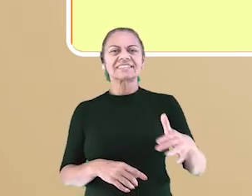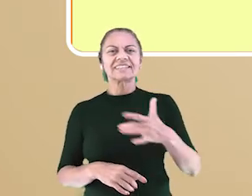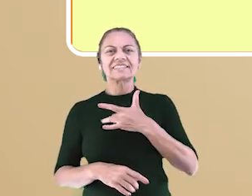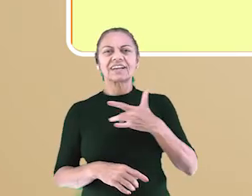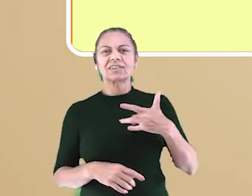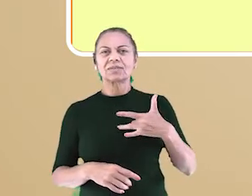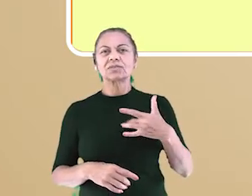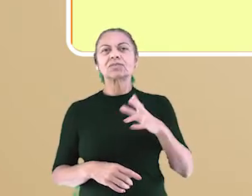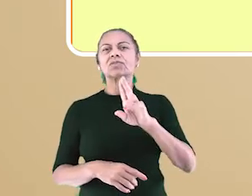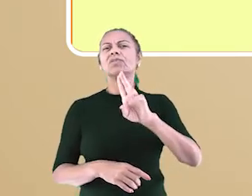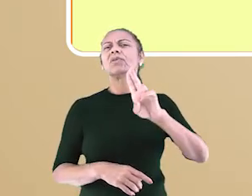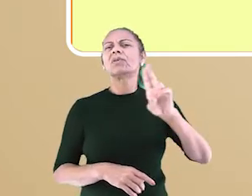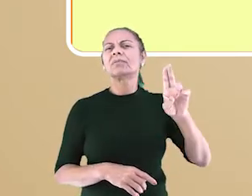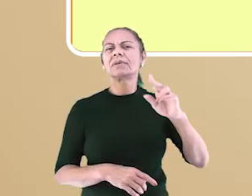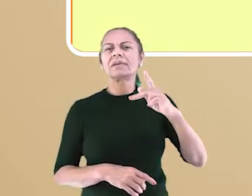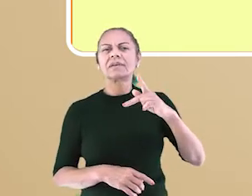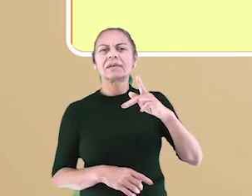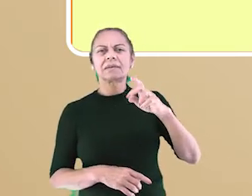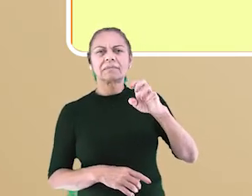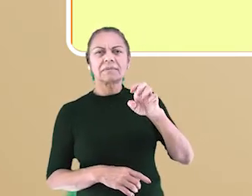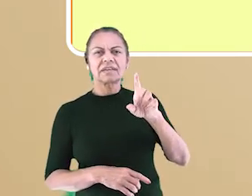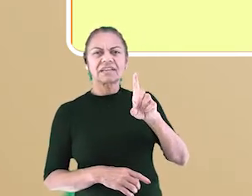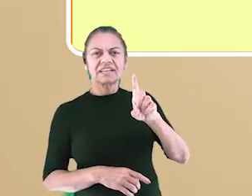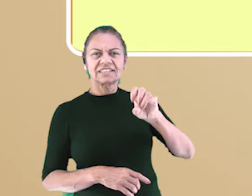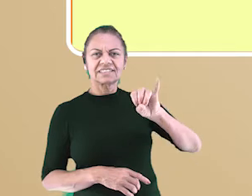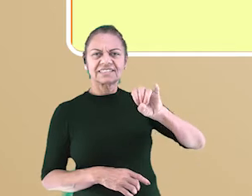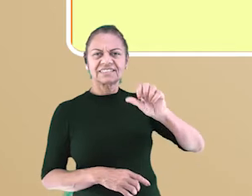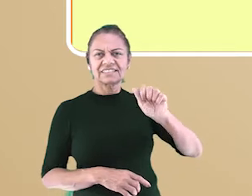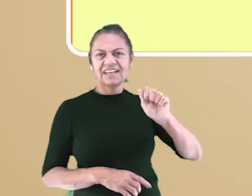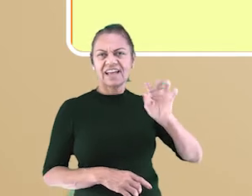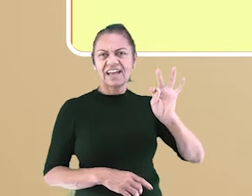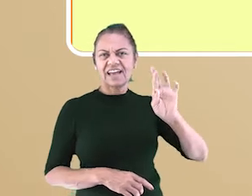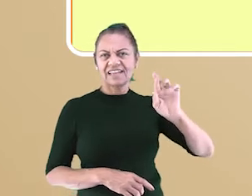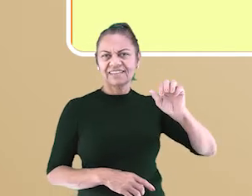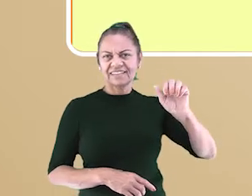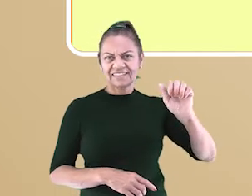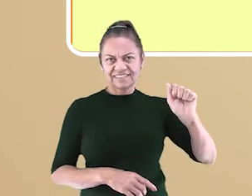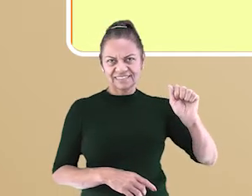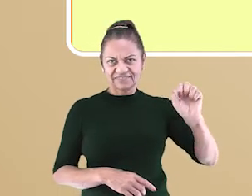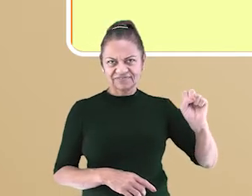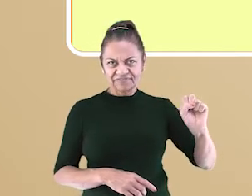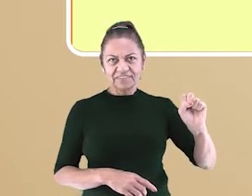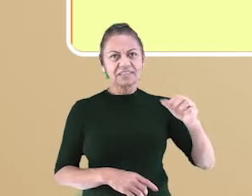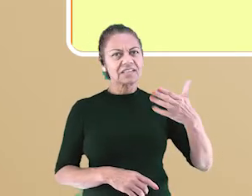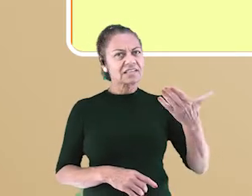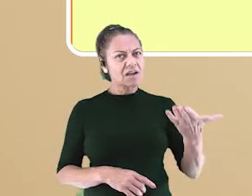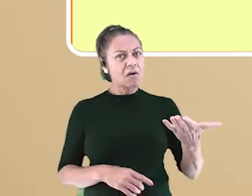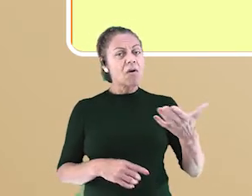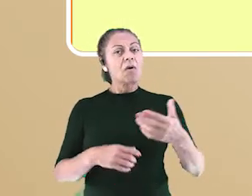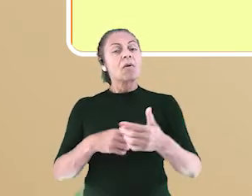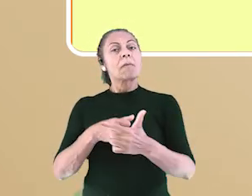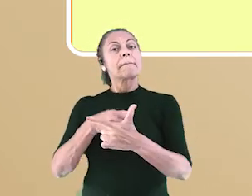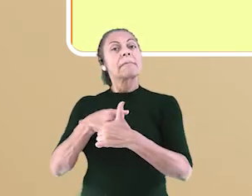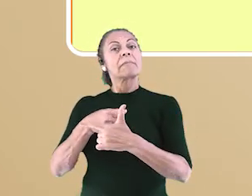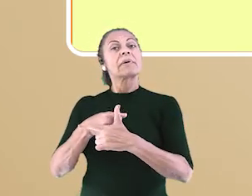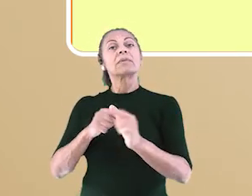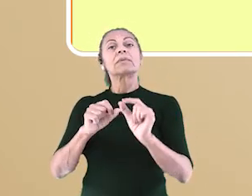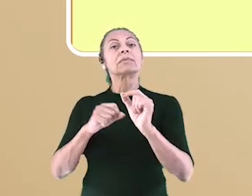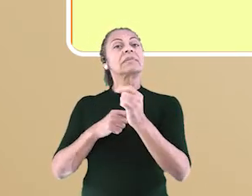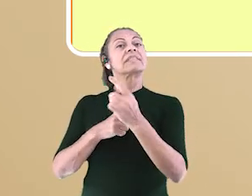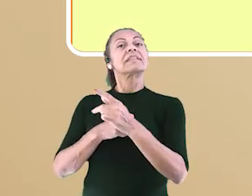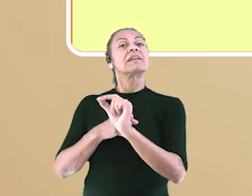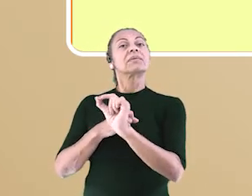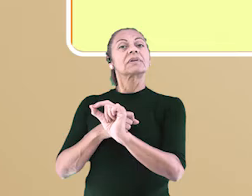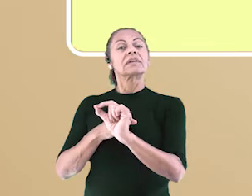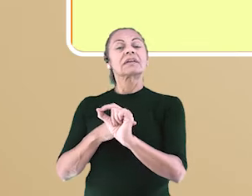das crianças são os médicos pediatras. Aposto que você já foi cuidado por um. O papel do médico